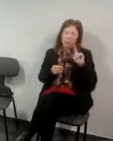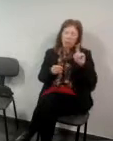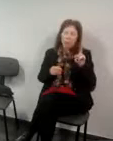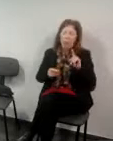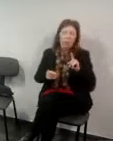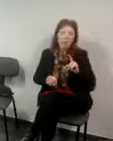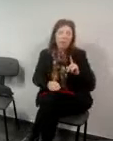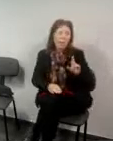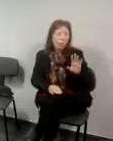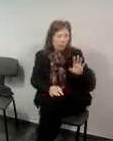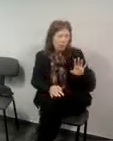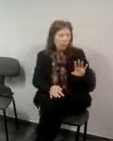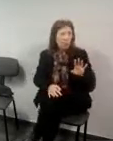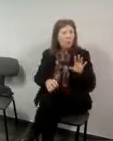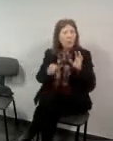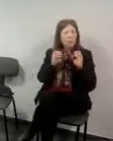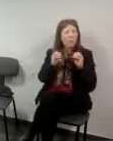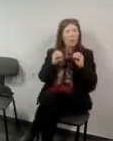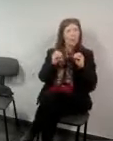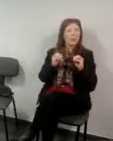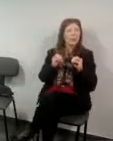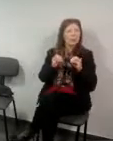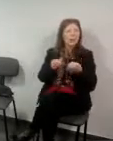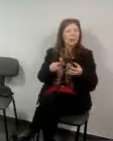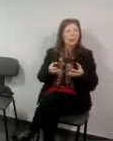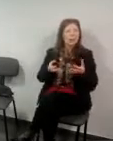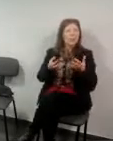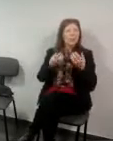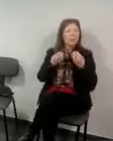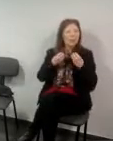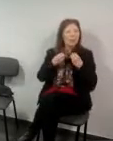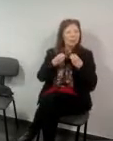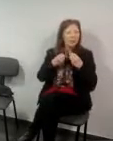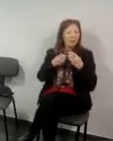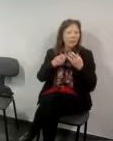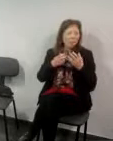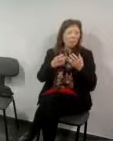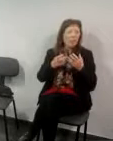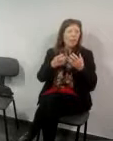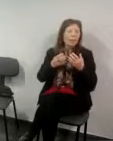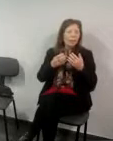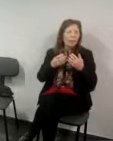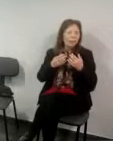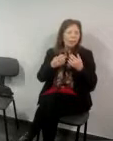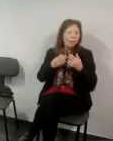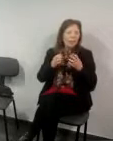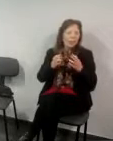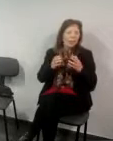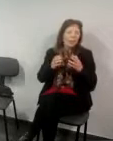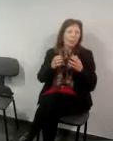não engoliu. não, aí não é engolir sapo. Engolir sapo significa assim, uma Você coisa... não reagir a uma coisa que você não gostou. Você